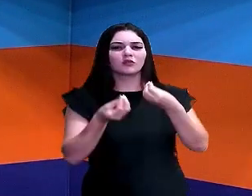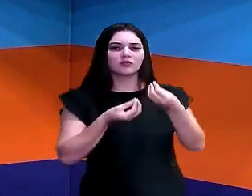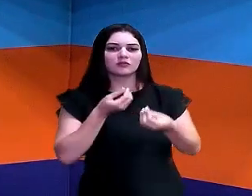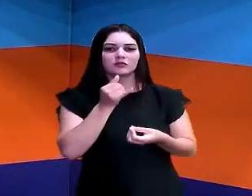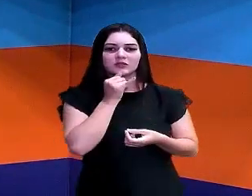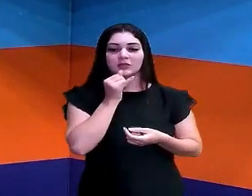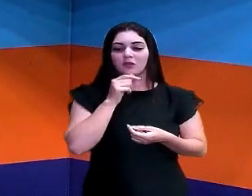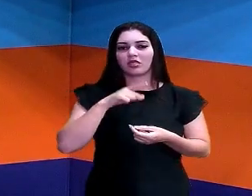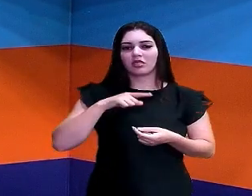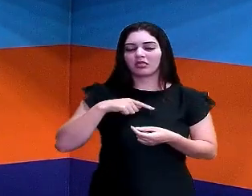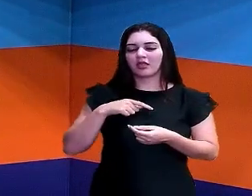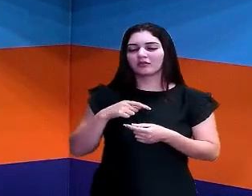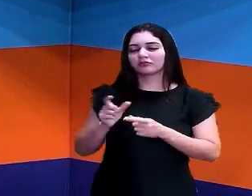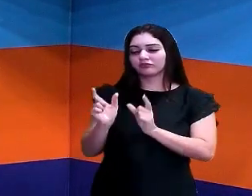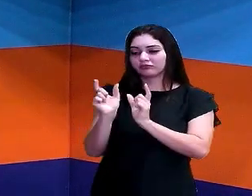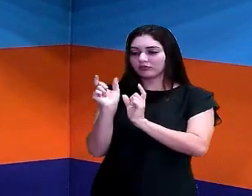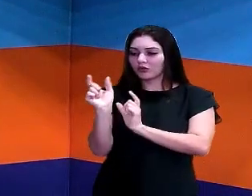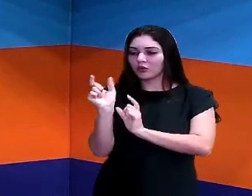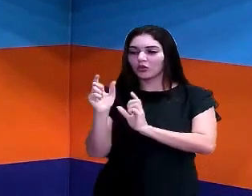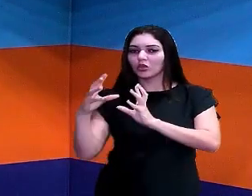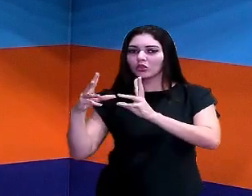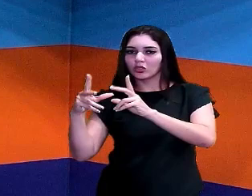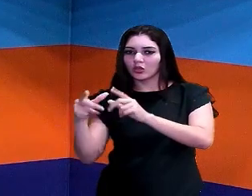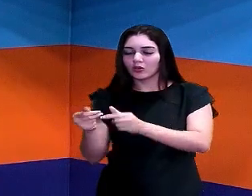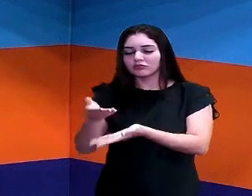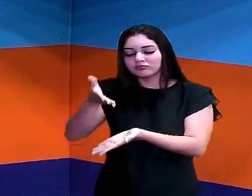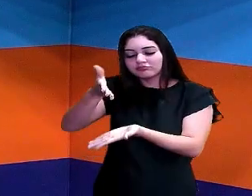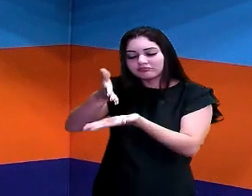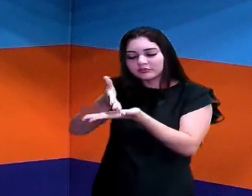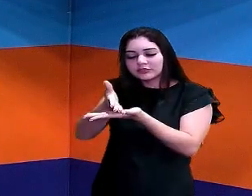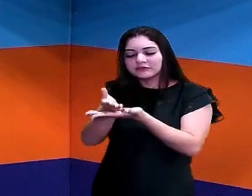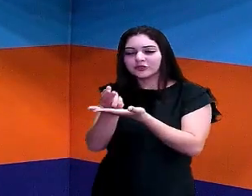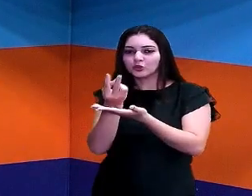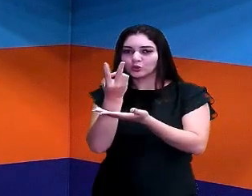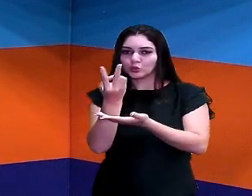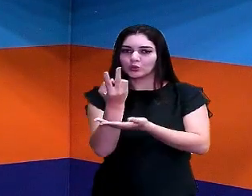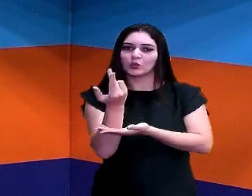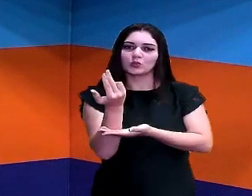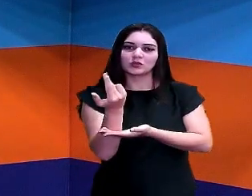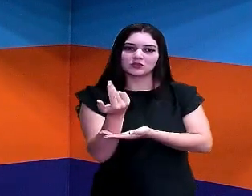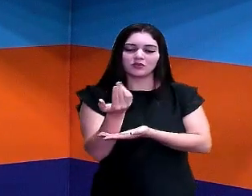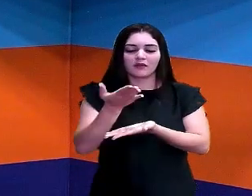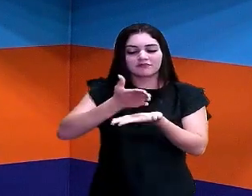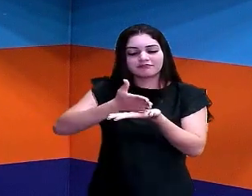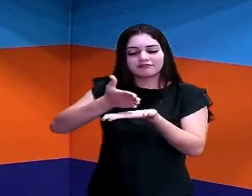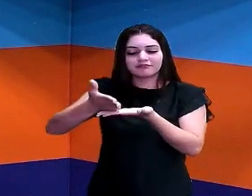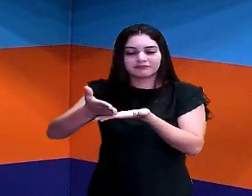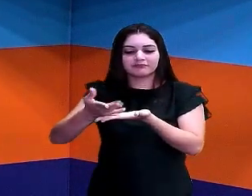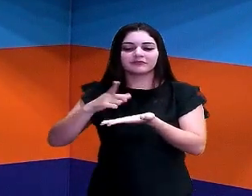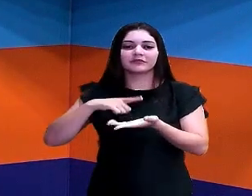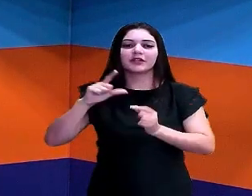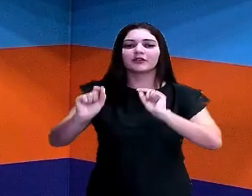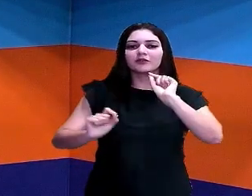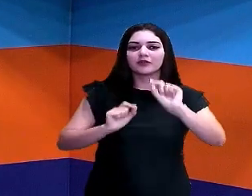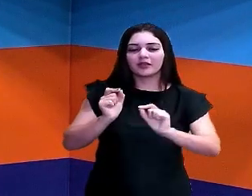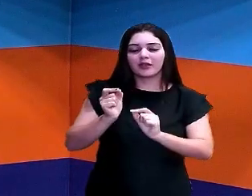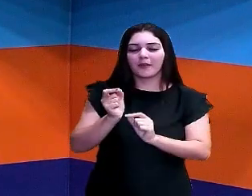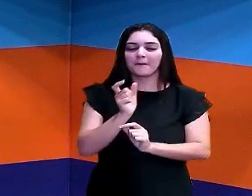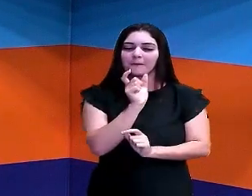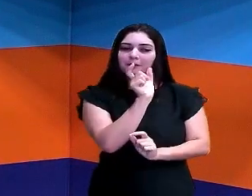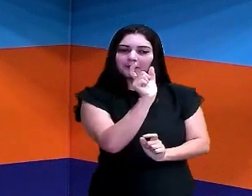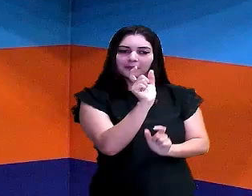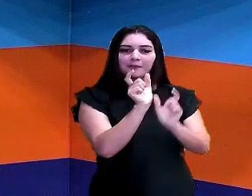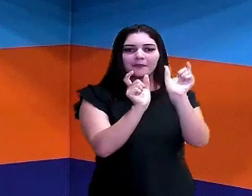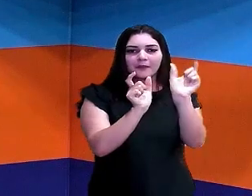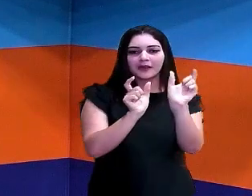um inteiro em que eu dividi em duas partes iguais, e aí eu tenho o quê? Um meio e um meio.